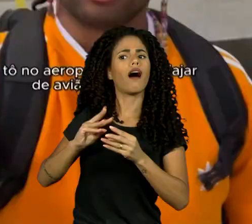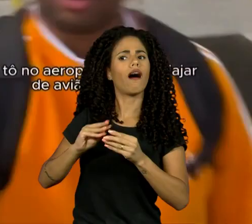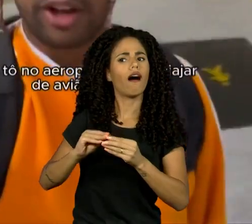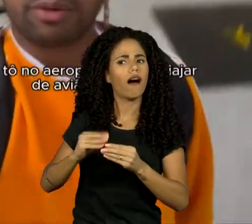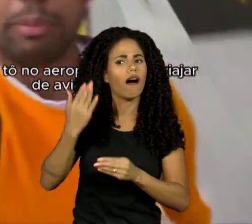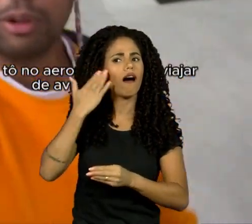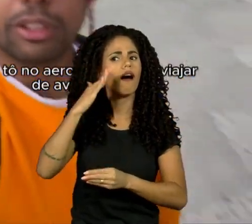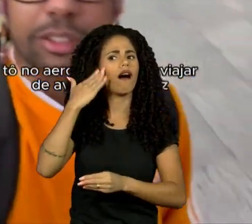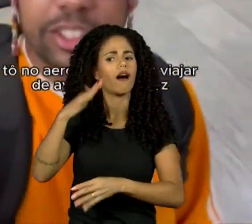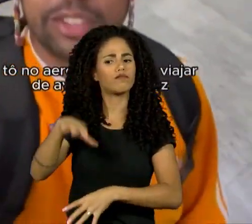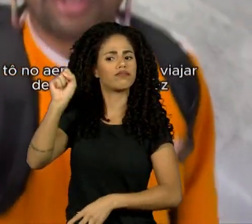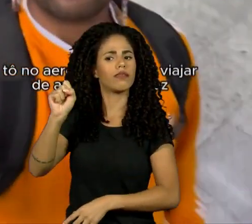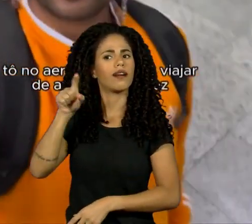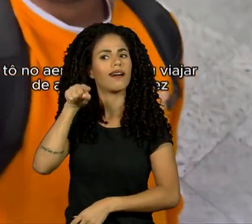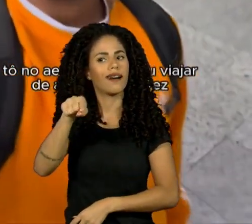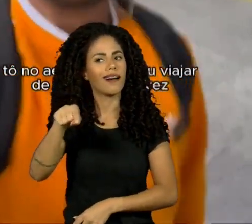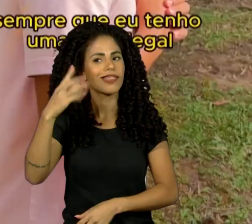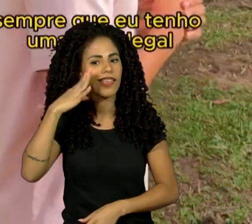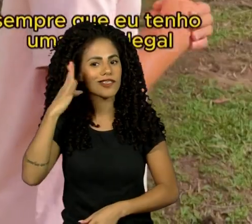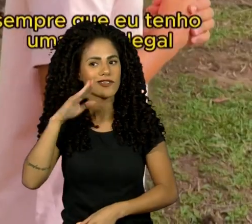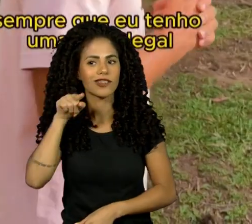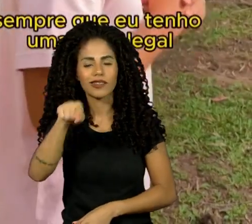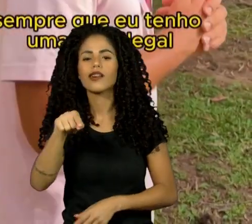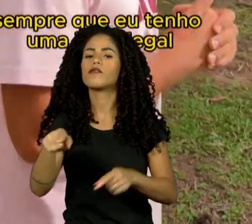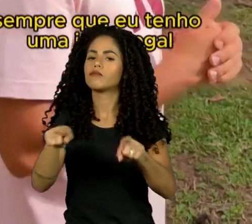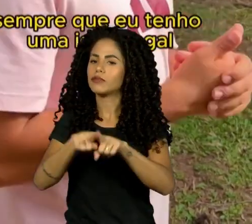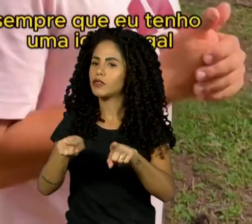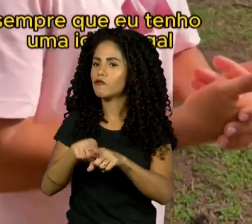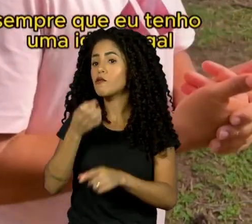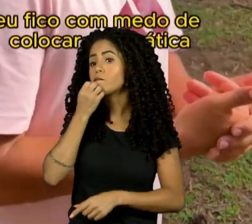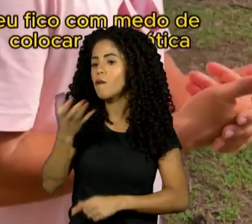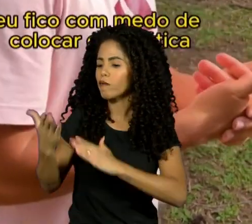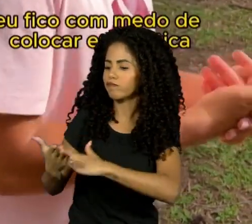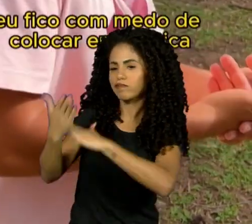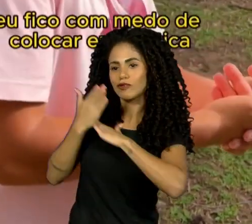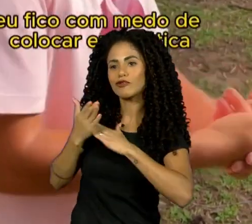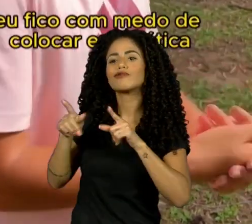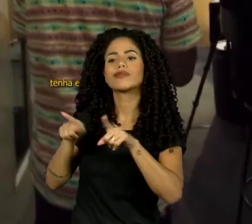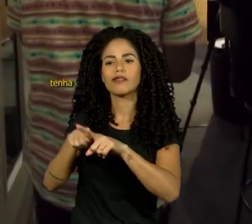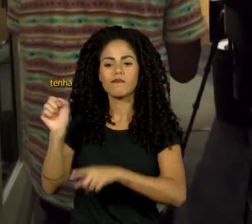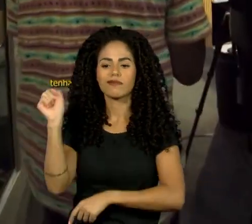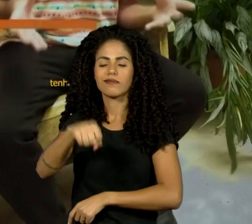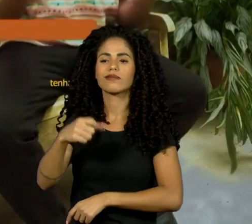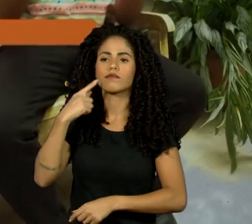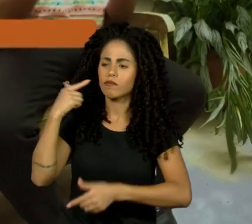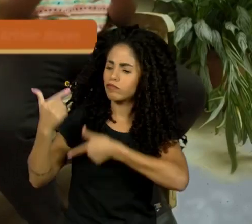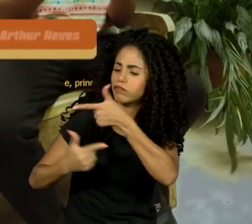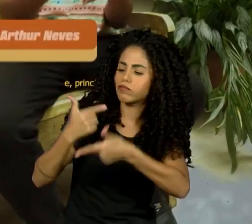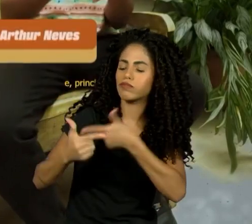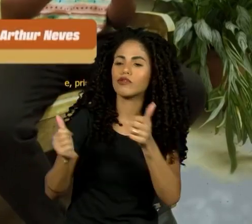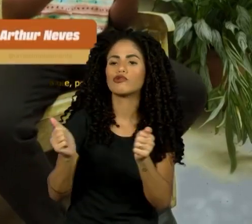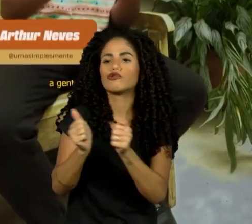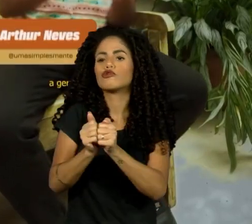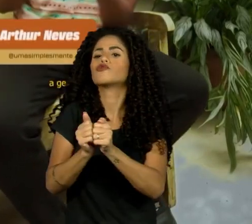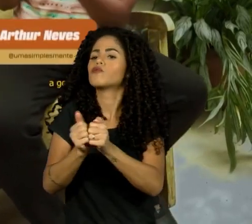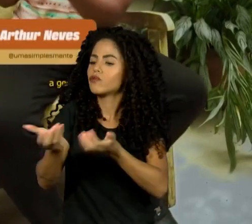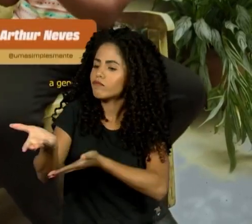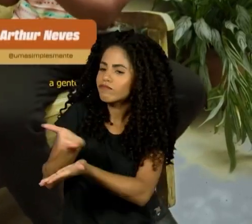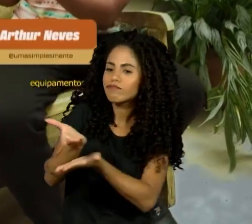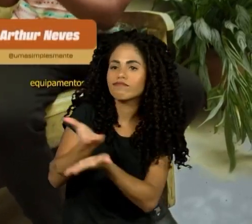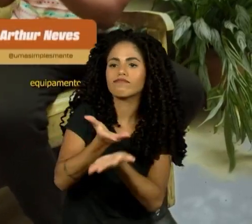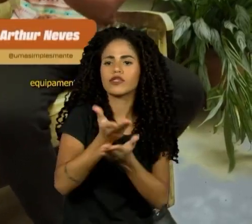game. Graças a Deus tá virando, inclusive com a ajuda aí da Digital Favela, que tem trabalhado junto, tem envolvido a